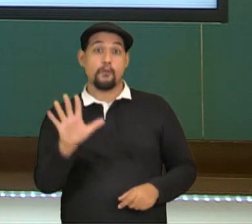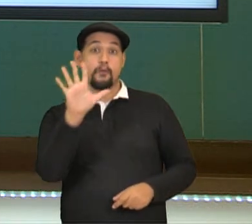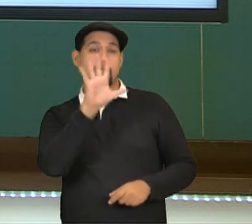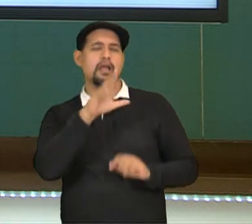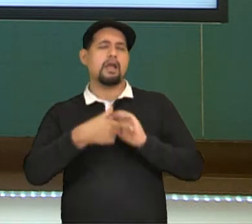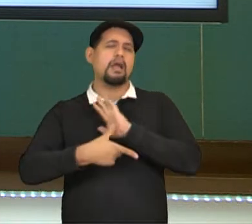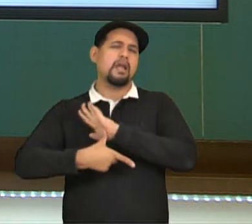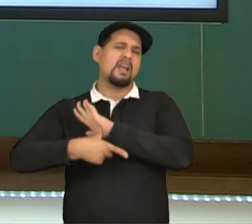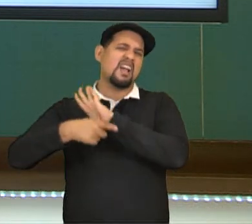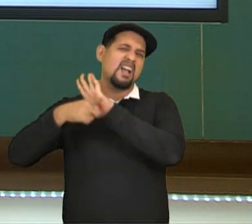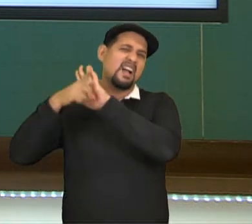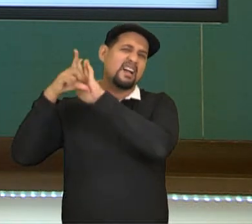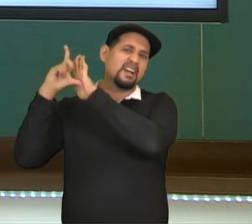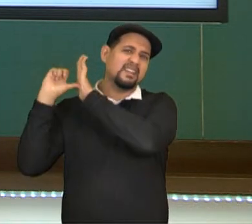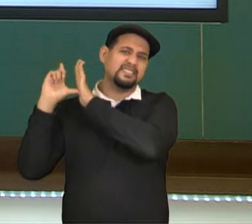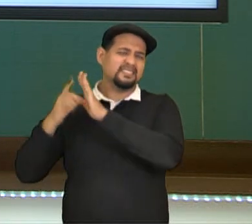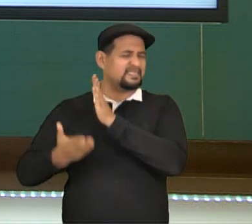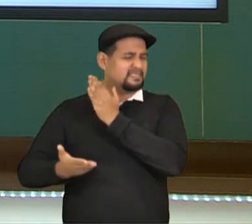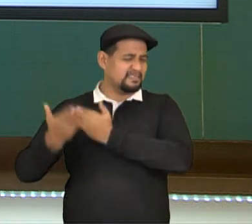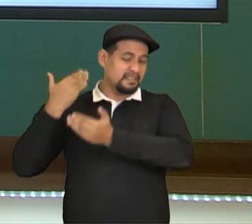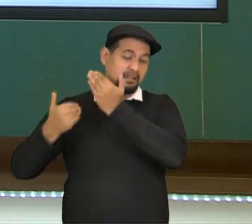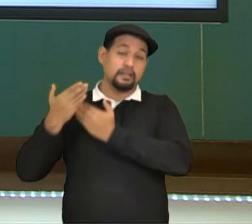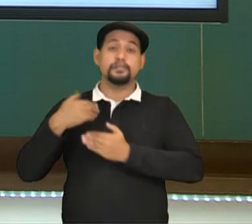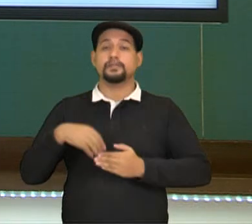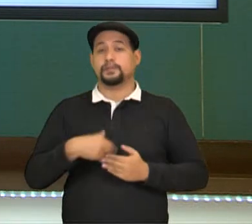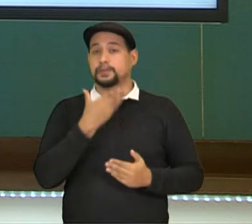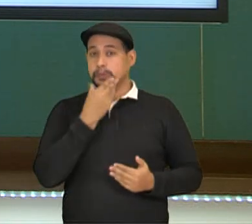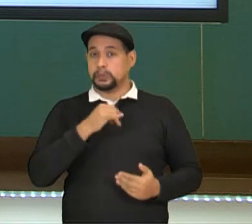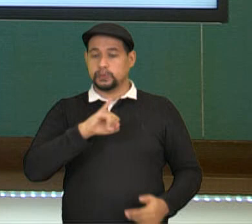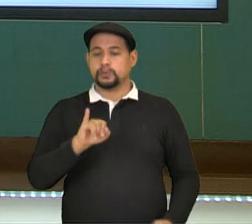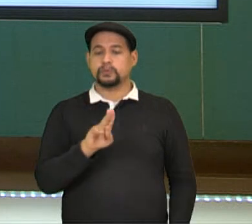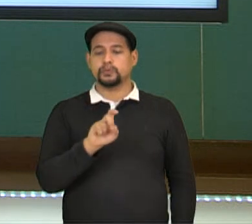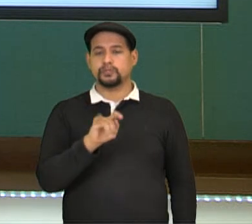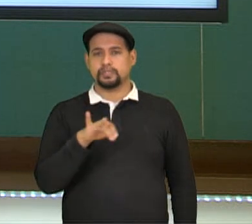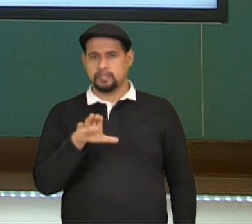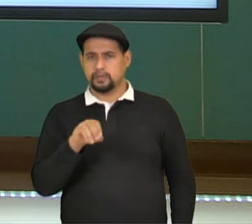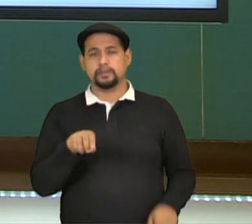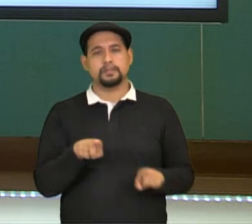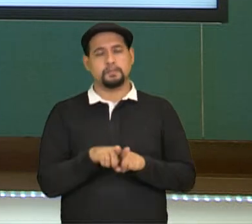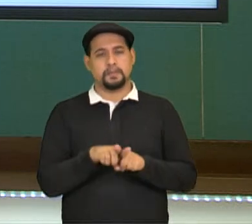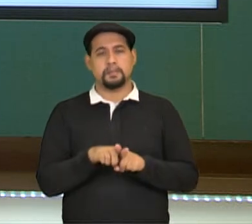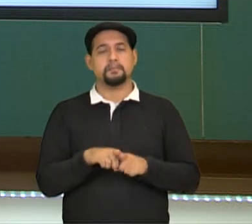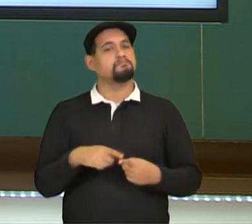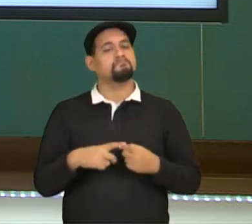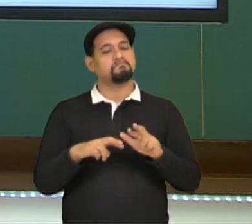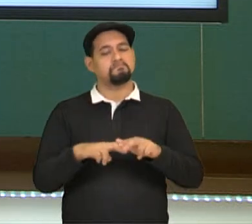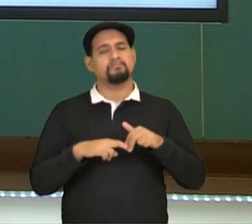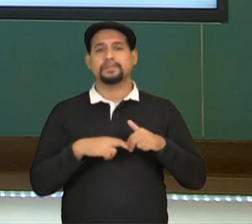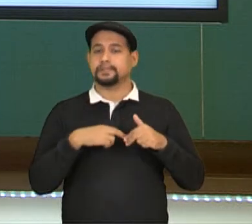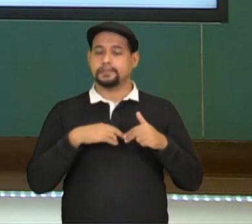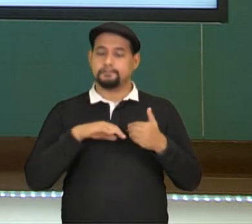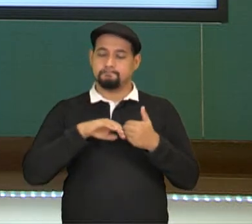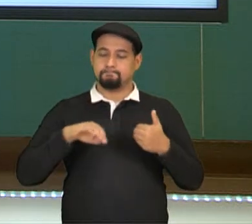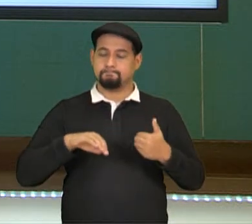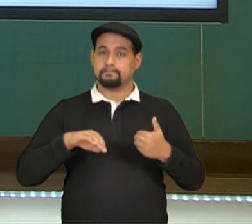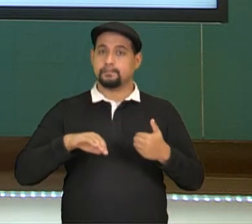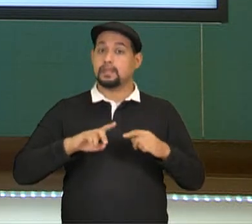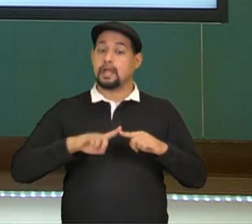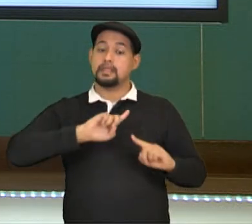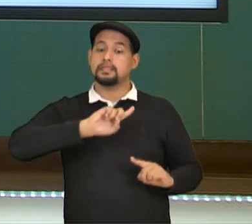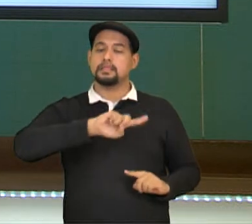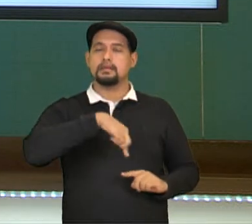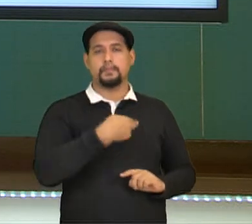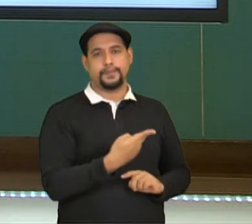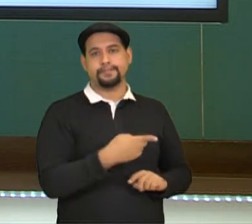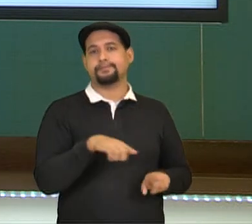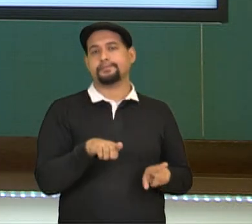antes do Justiniano, né, principalmente a partir da sua ruptura. E